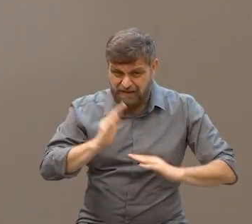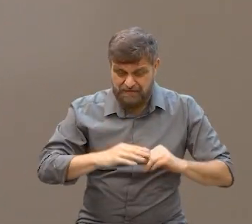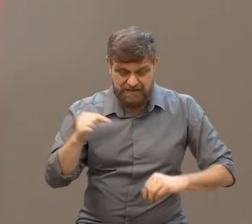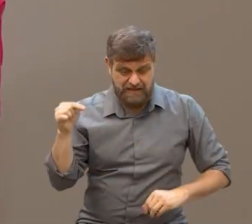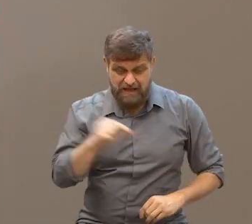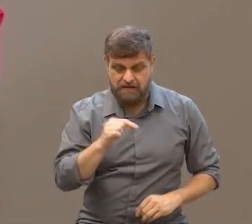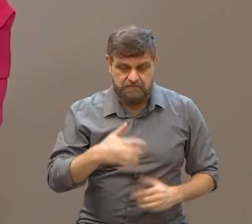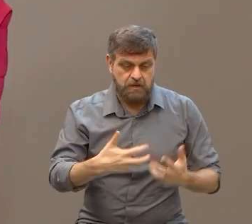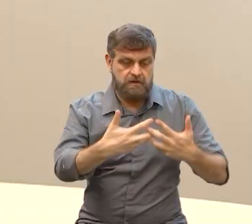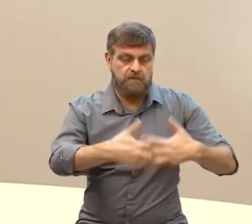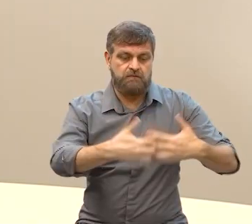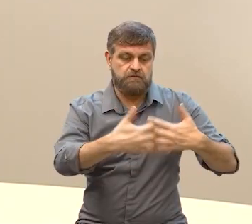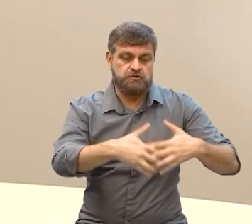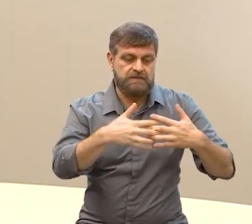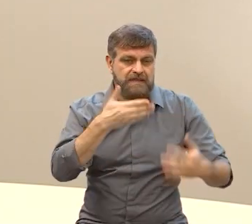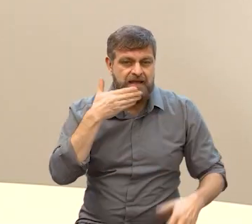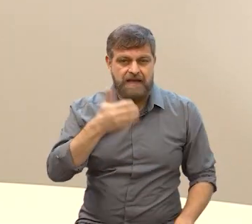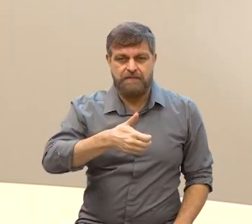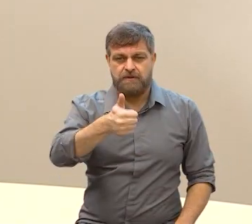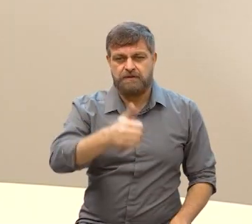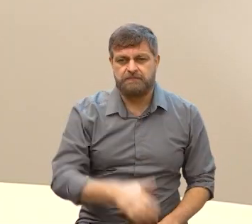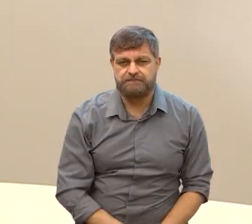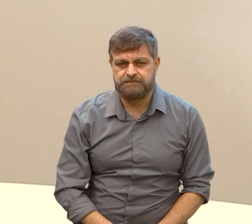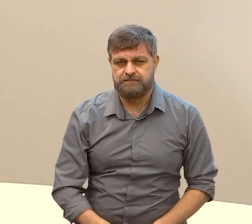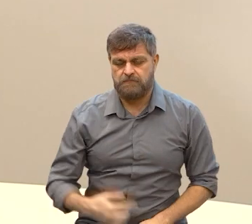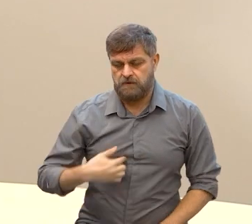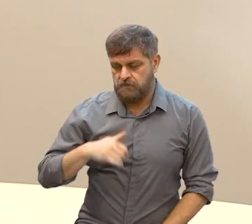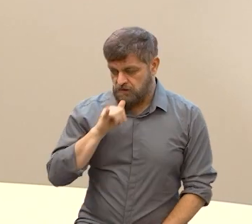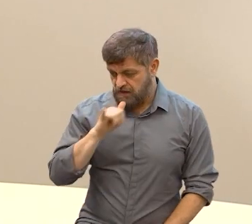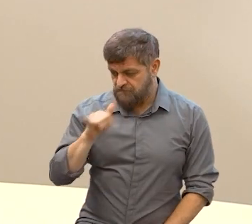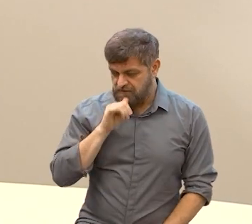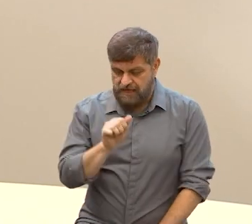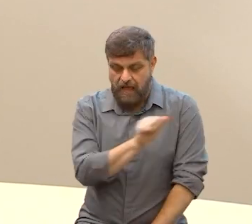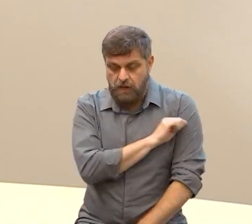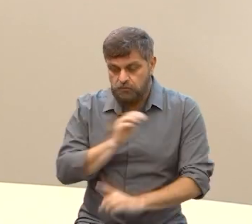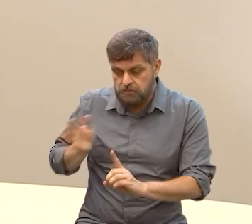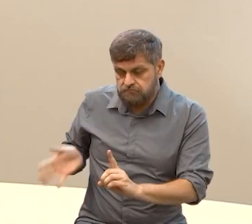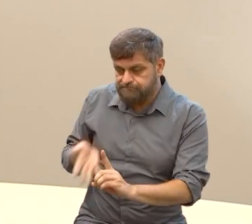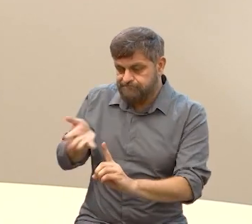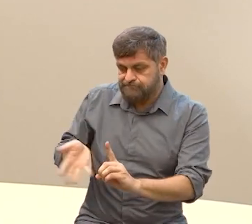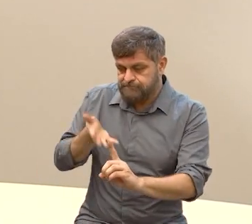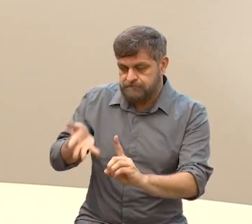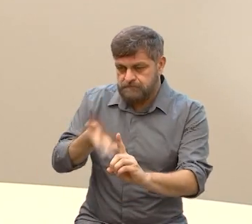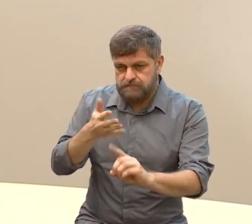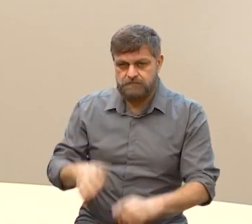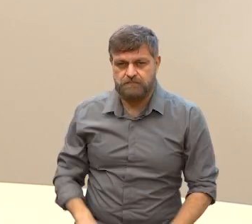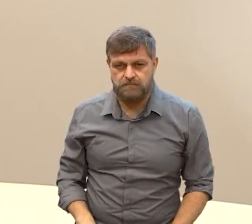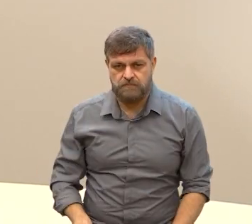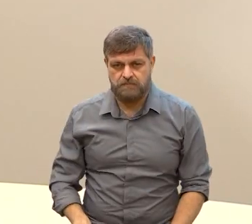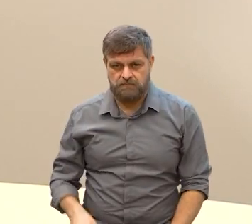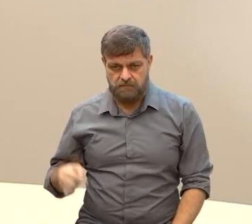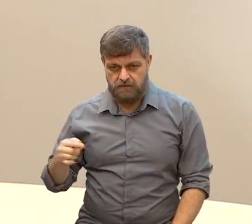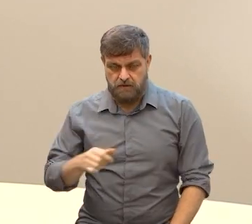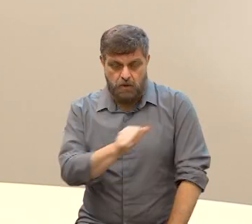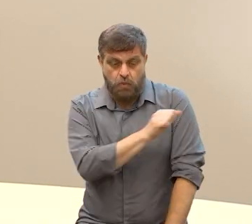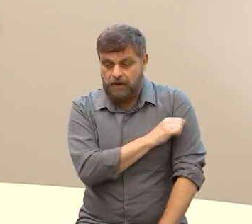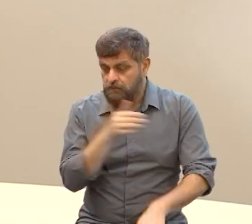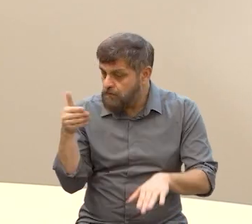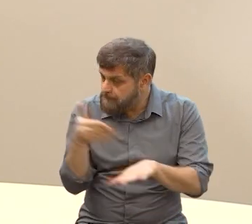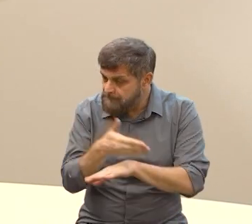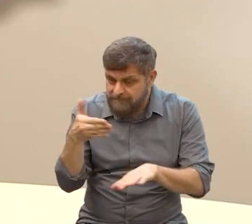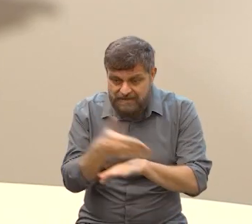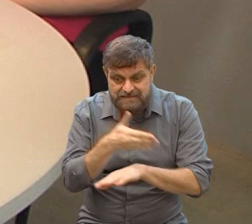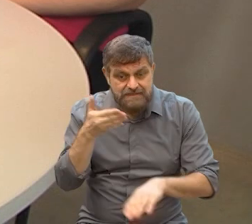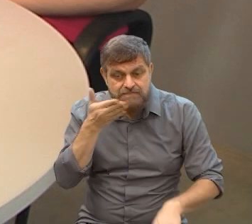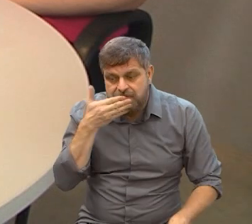mais eficiente vai ser. Eu tinha mencionado do aluno estimulado, então quer dizer que o resultado é que ele participa até mais